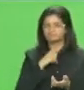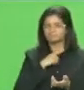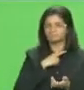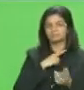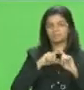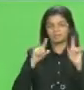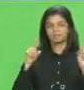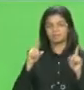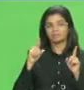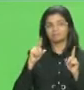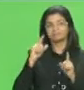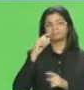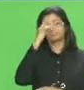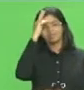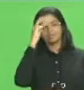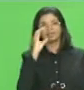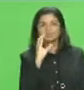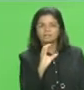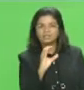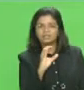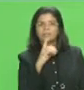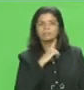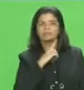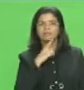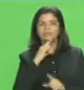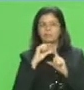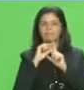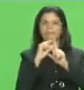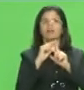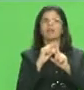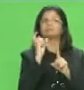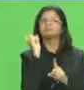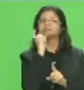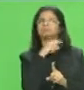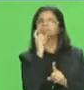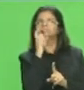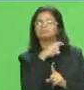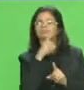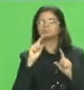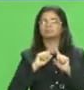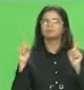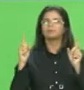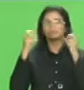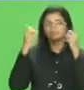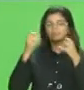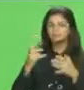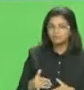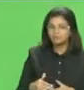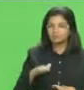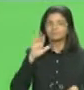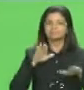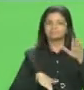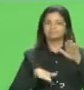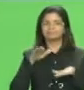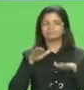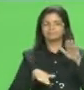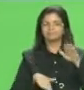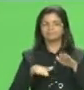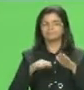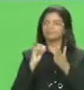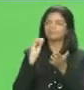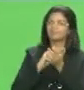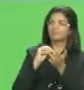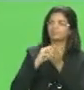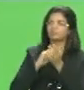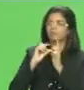Fábio Câmara não tenha utilizado a expressão mentiroso, mas se disse que teria faltado com a verdade, a